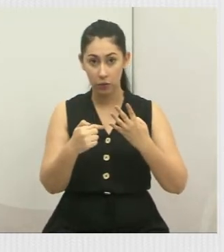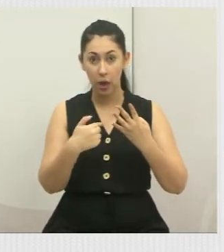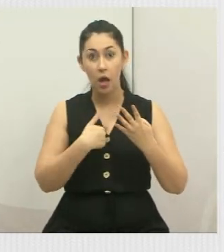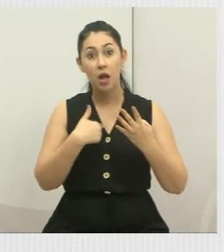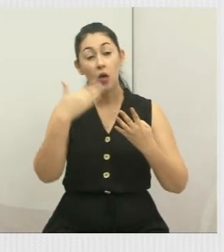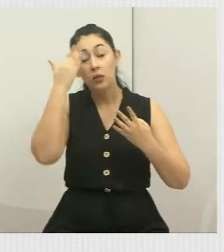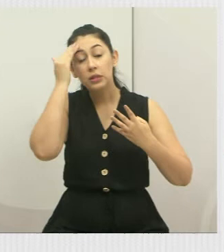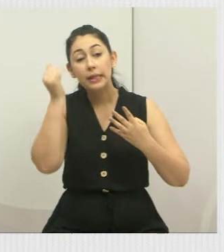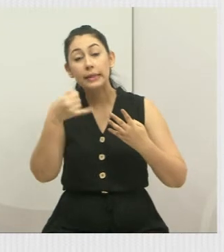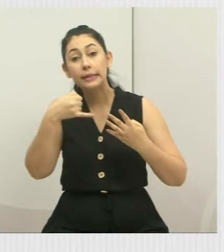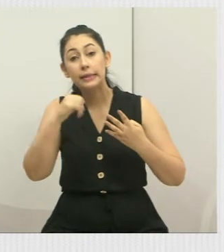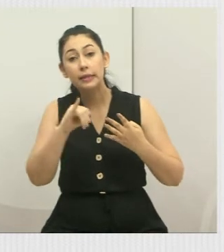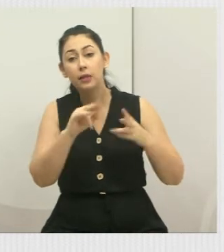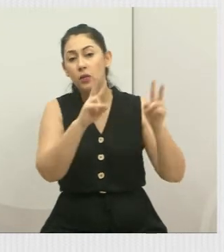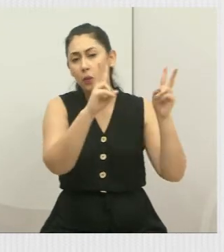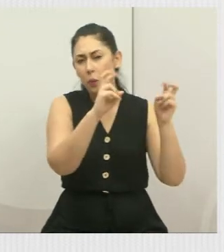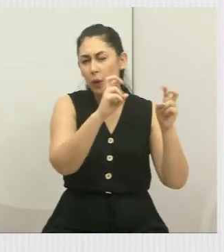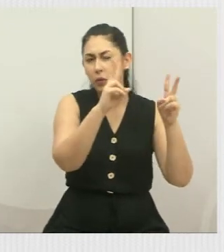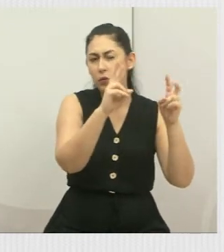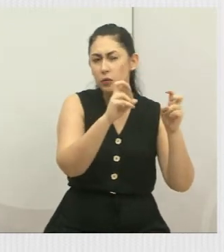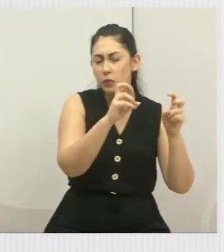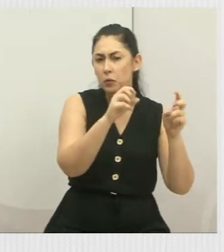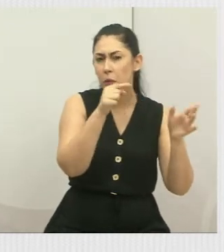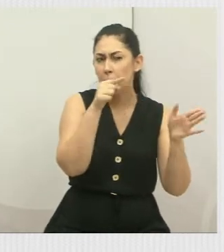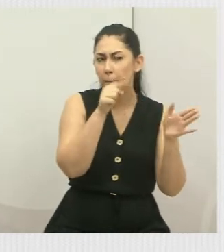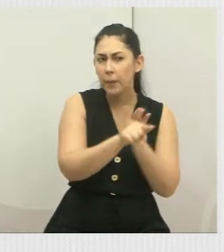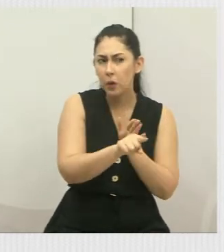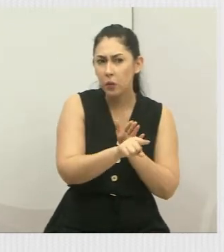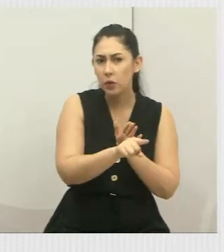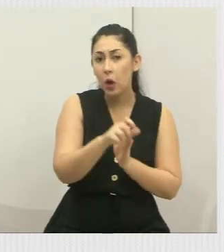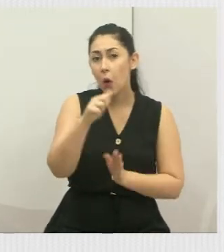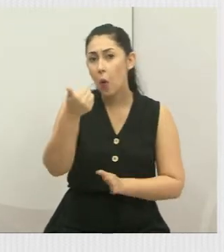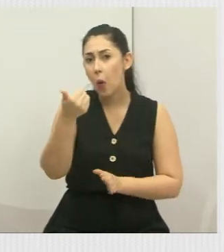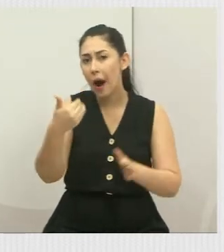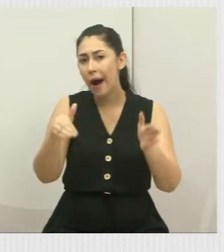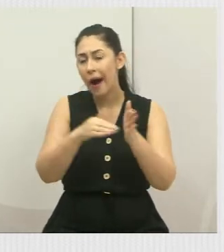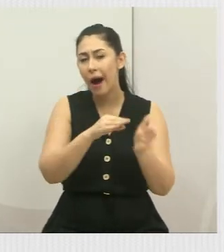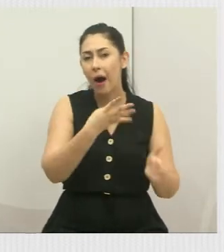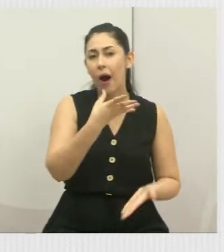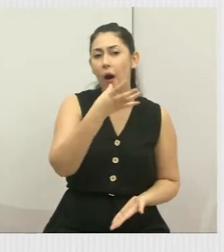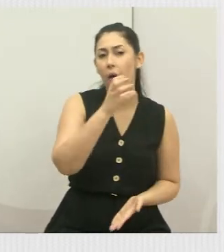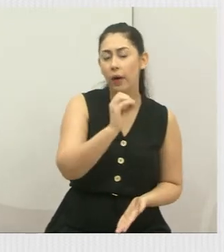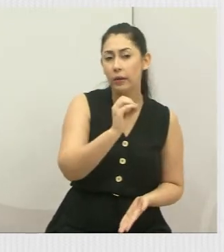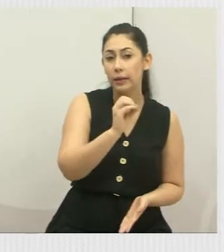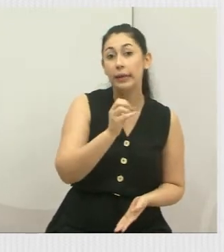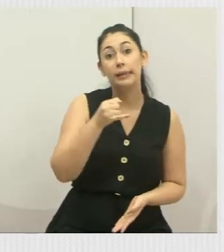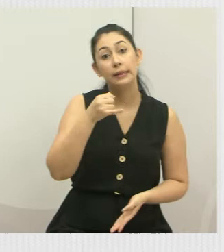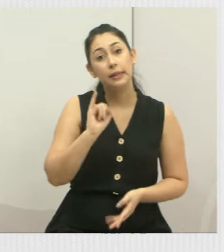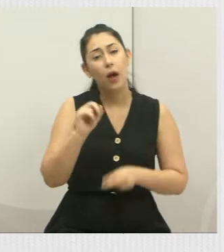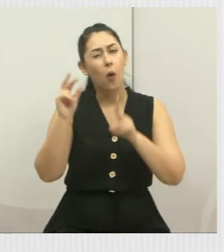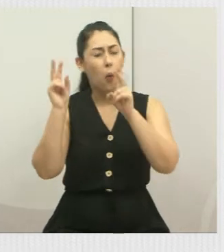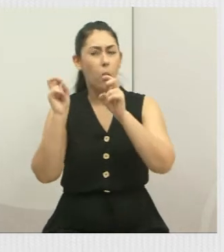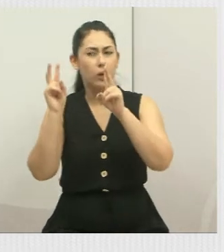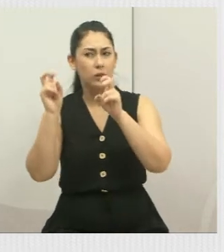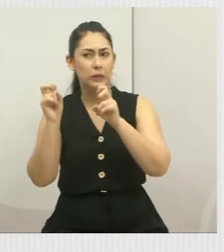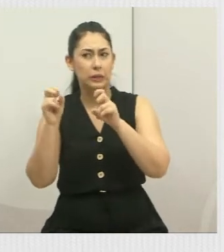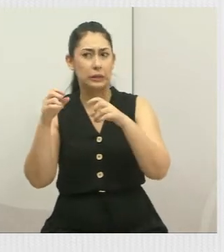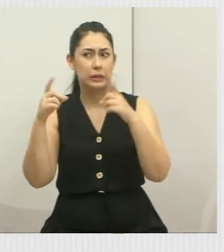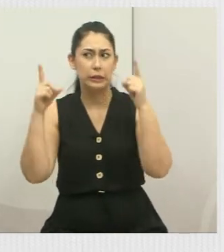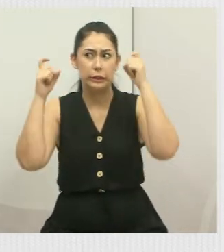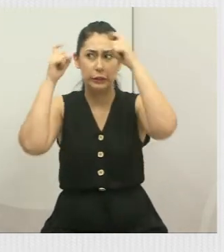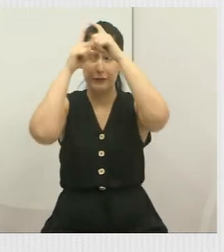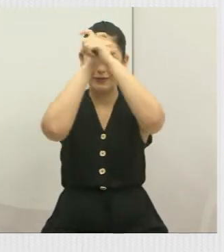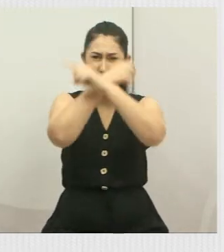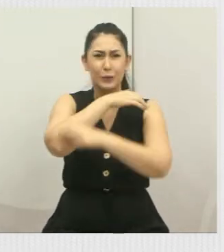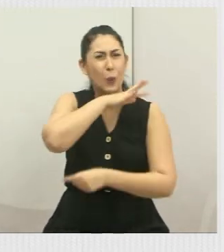tema tratado naquela pergunta, na pergunta de 1 a 40, se aquele tema é muito crítico, no caso